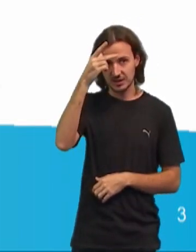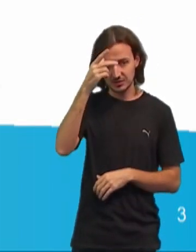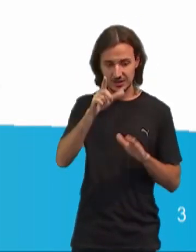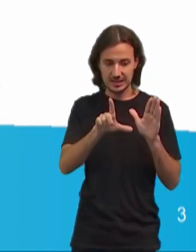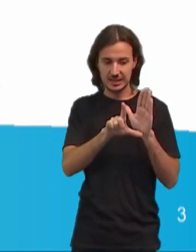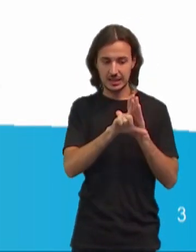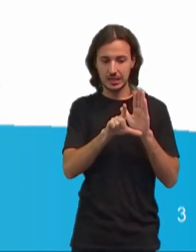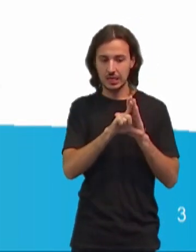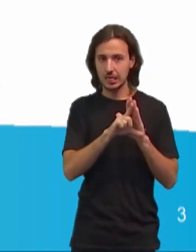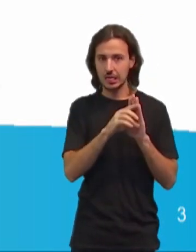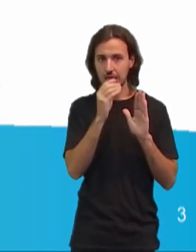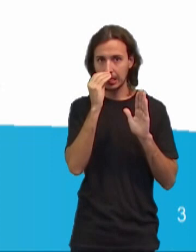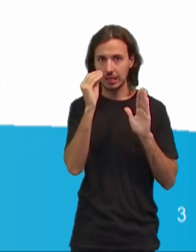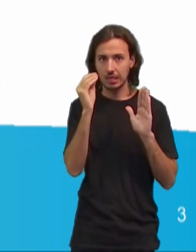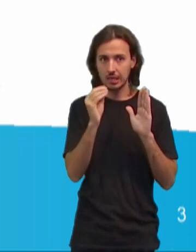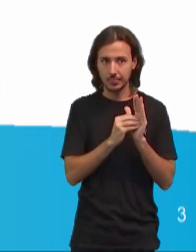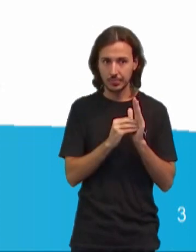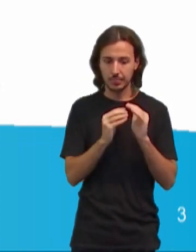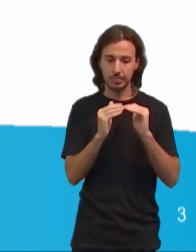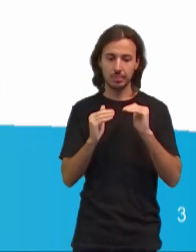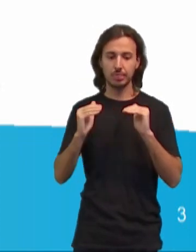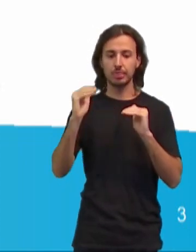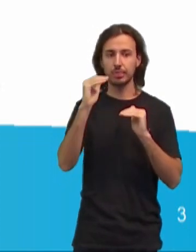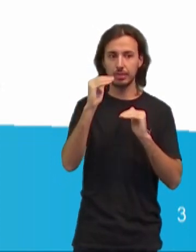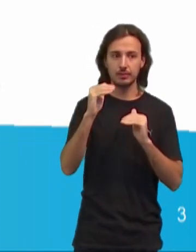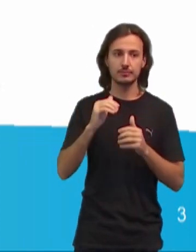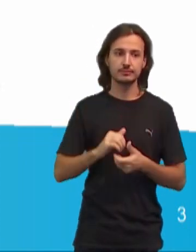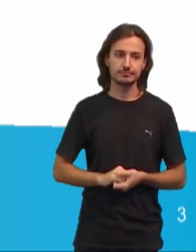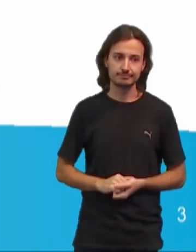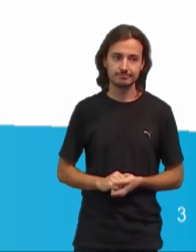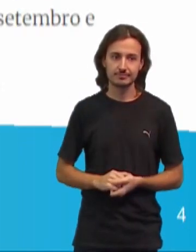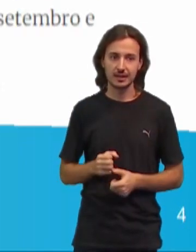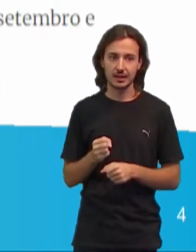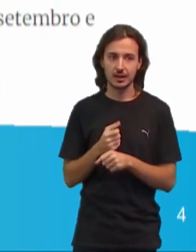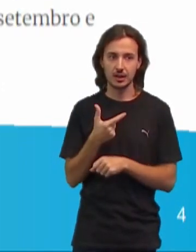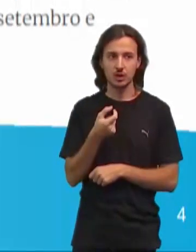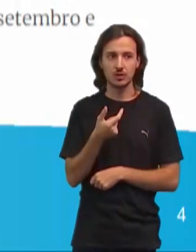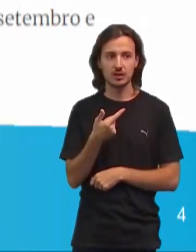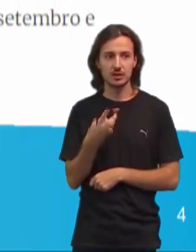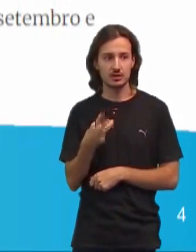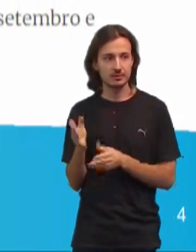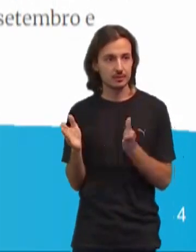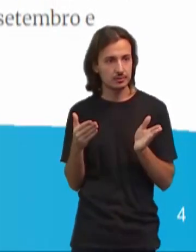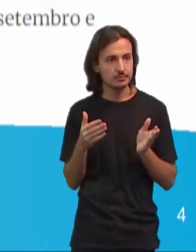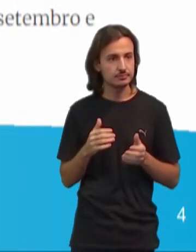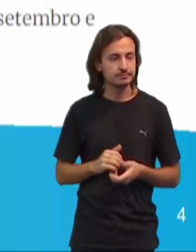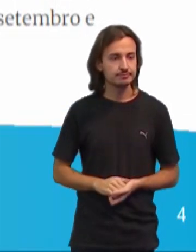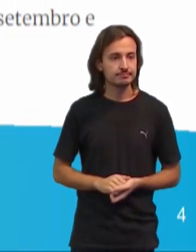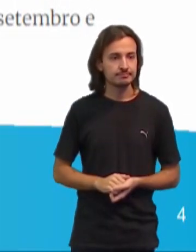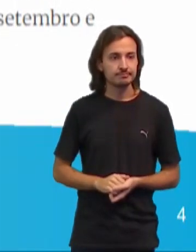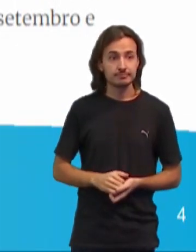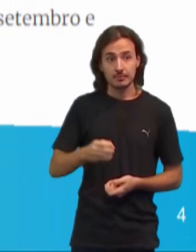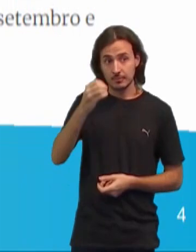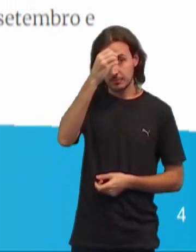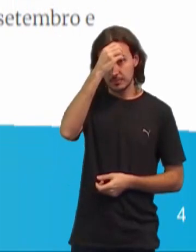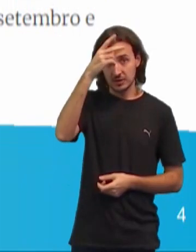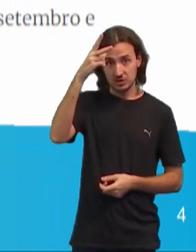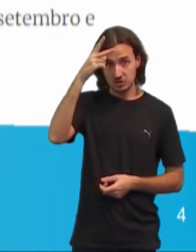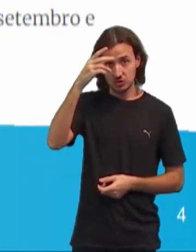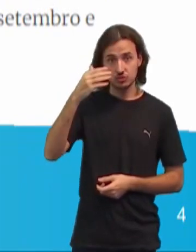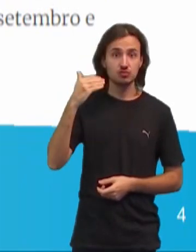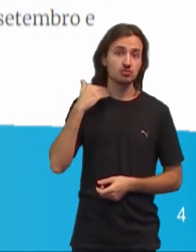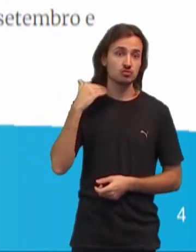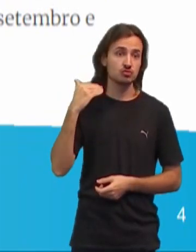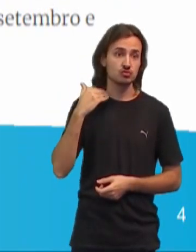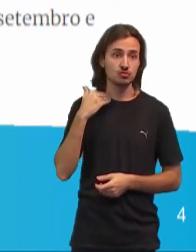em 4 dos 6 bimestres de 2023. Passa, por favor. A Prefeitura de Juiz de Fora ultrapassou o